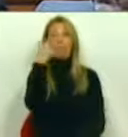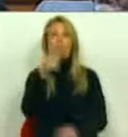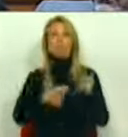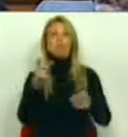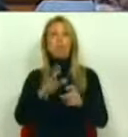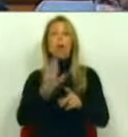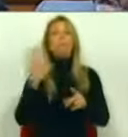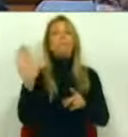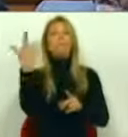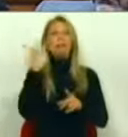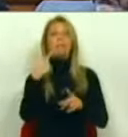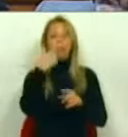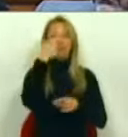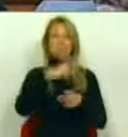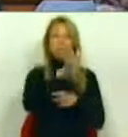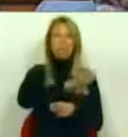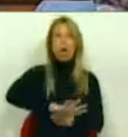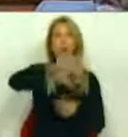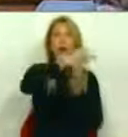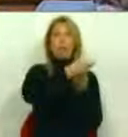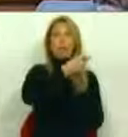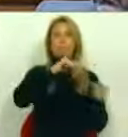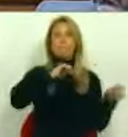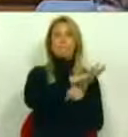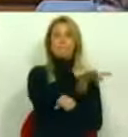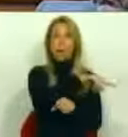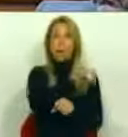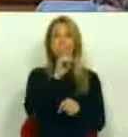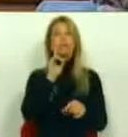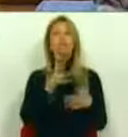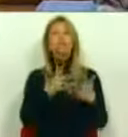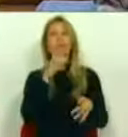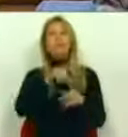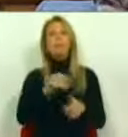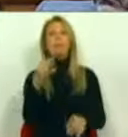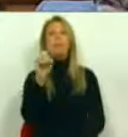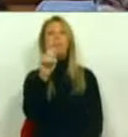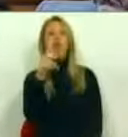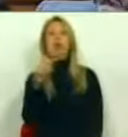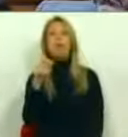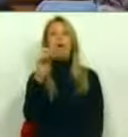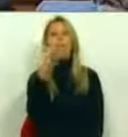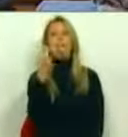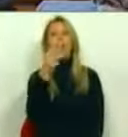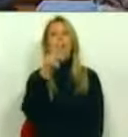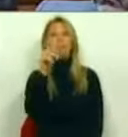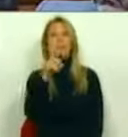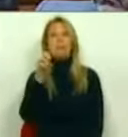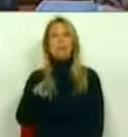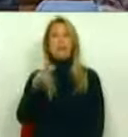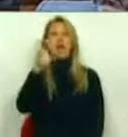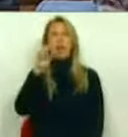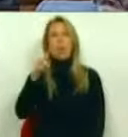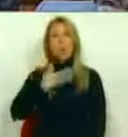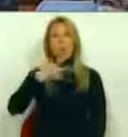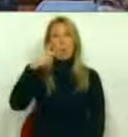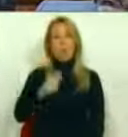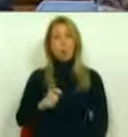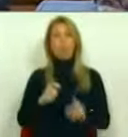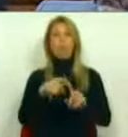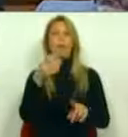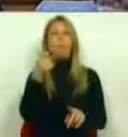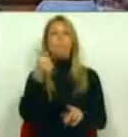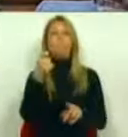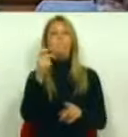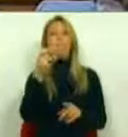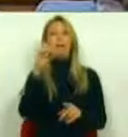região litoral norte do país e com prevalência relevante em concelhos como a Póvoa de Varzim, Vila do Conde, Esposende e Barcelos.